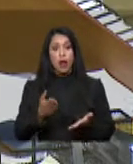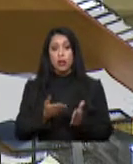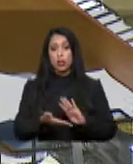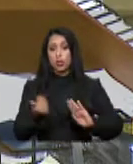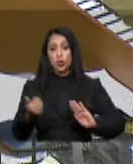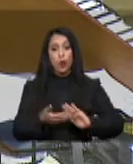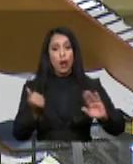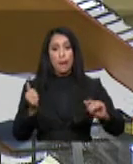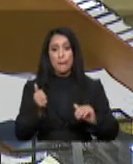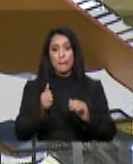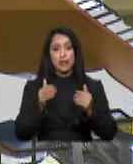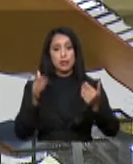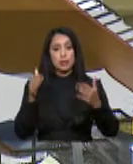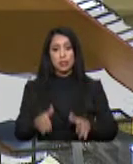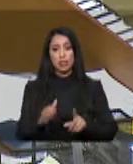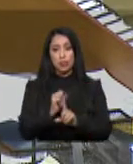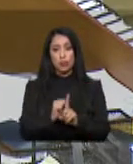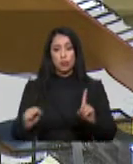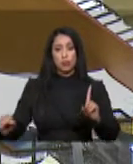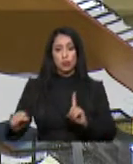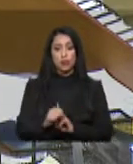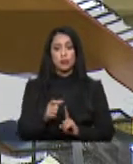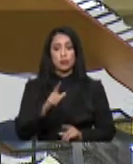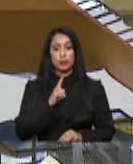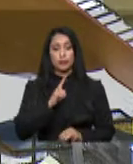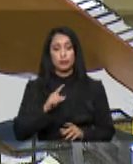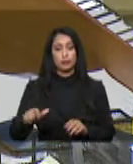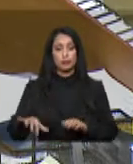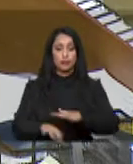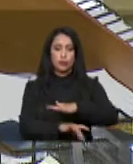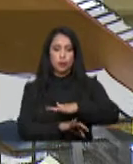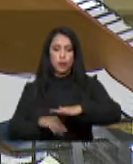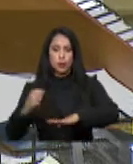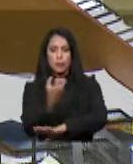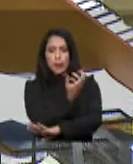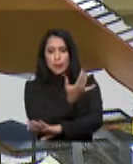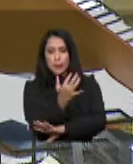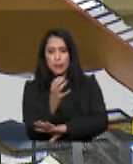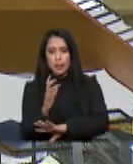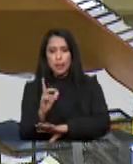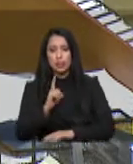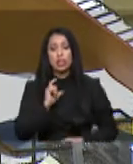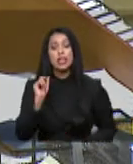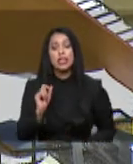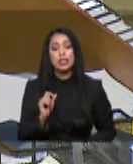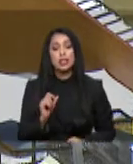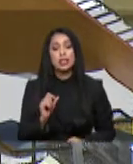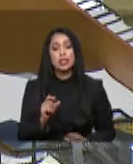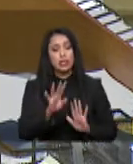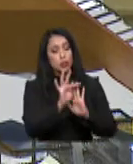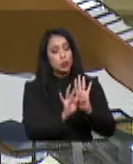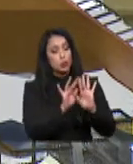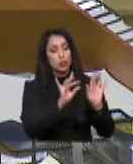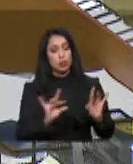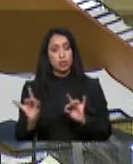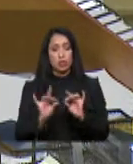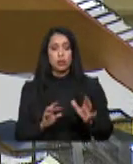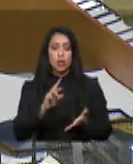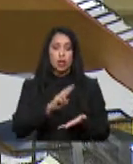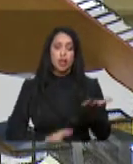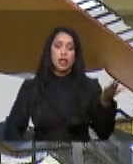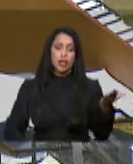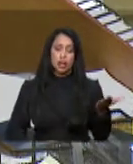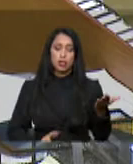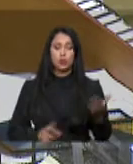Conselho Deliberativo do Fundo Nacional do Meio Ambiente. Por sua pertinência, transcrevo apenas um trecho do parecer do relator do PDL